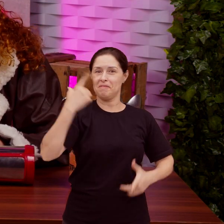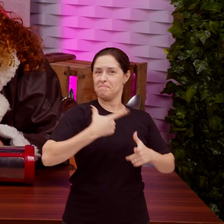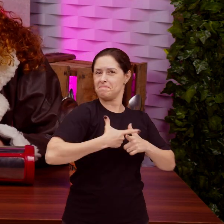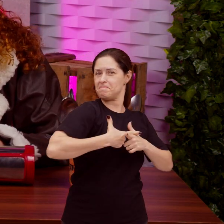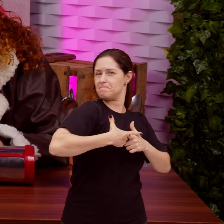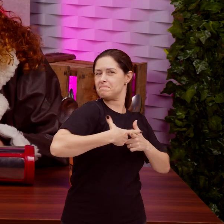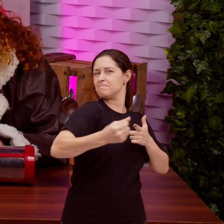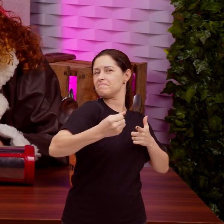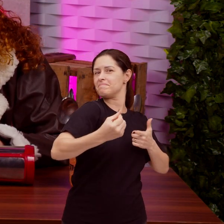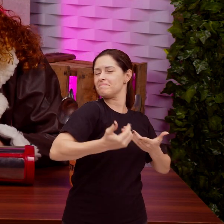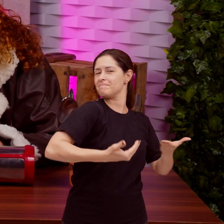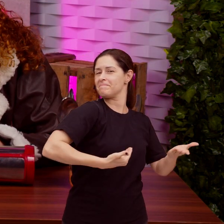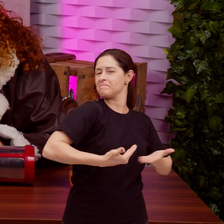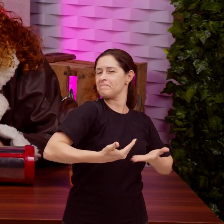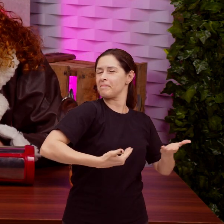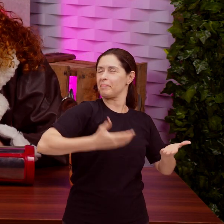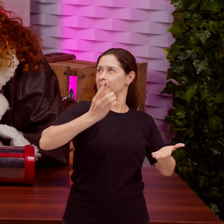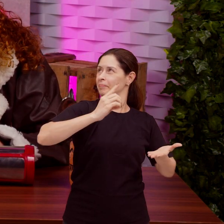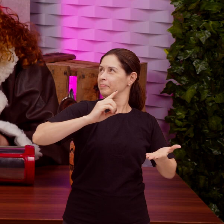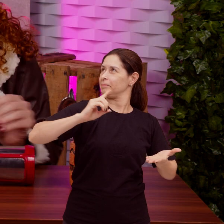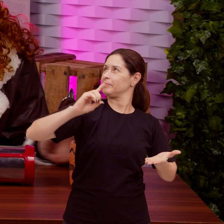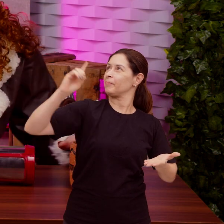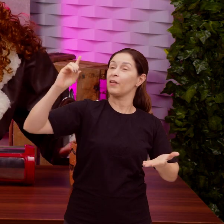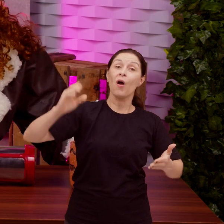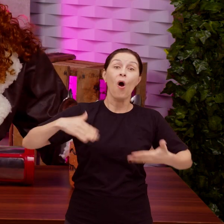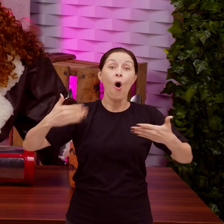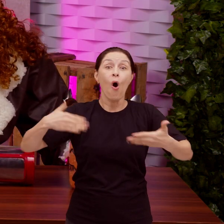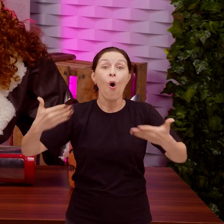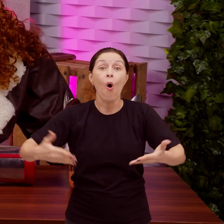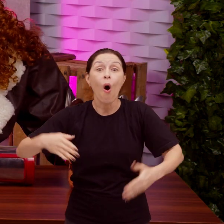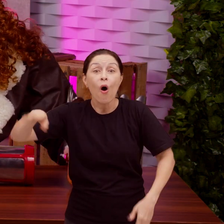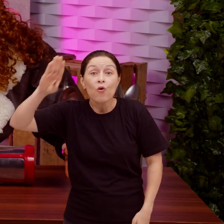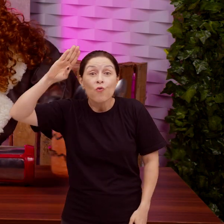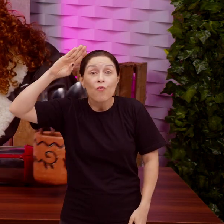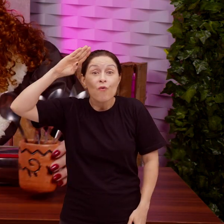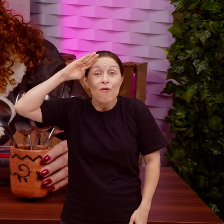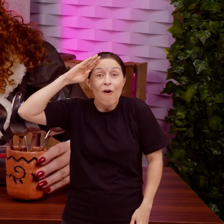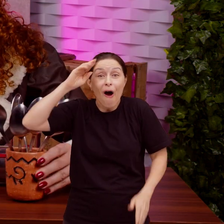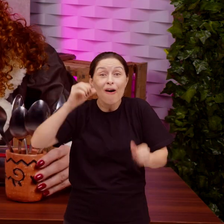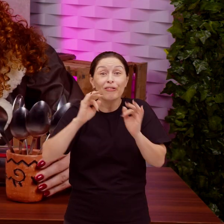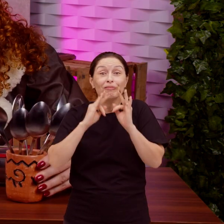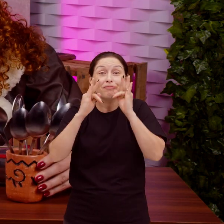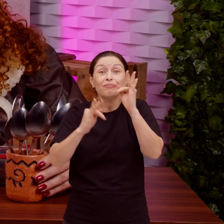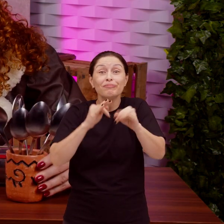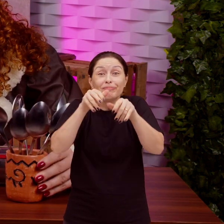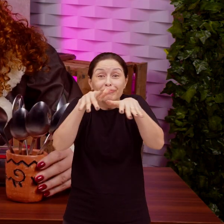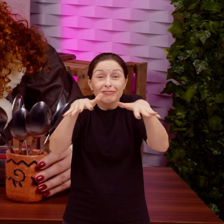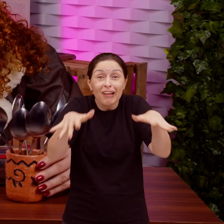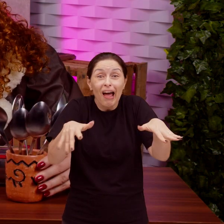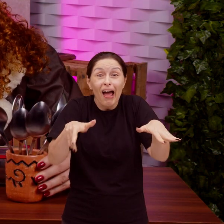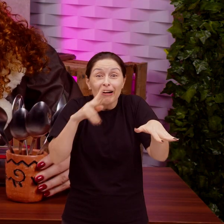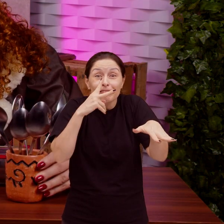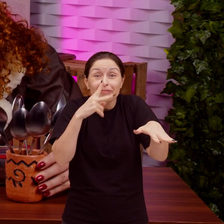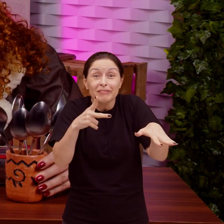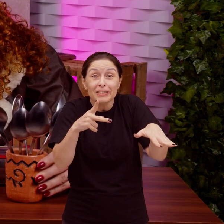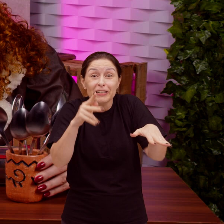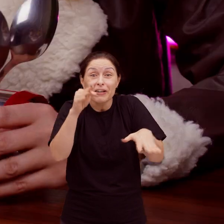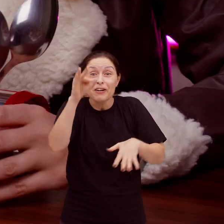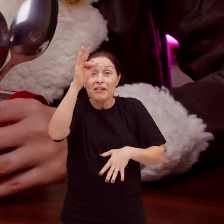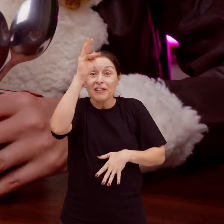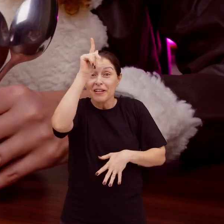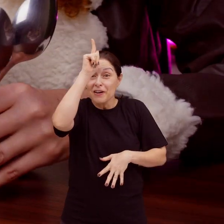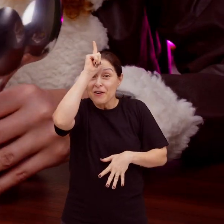que servia a Deus. Naquele momento, quando o exército filisteu viu que o seu gigante havia sido